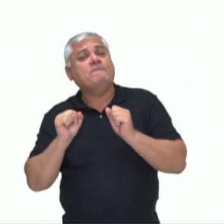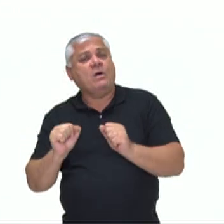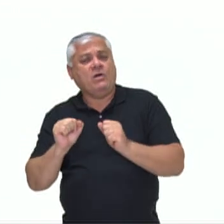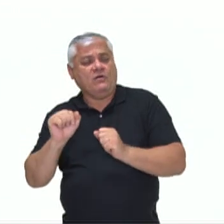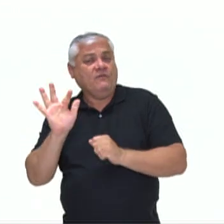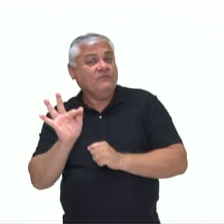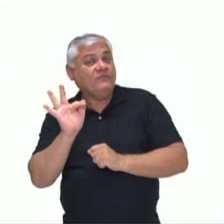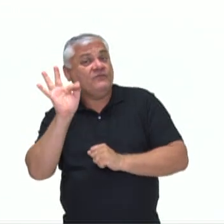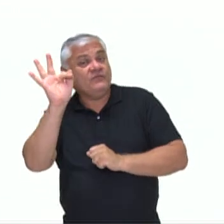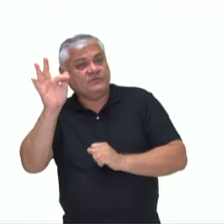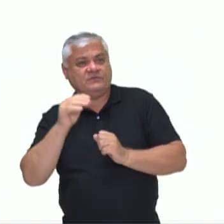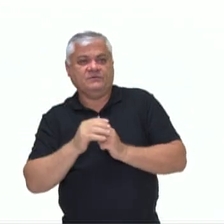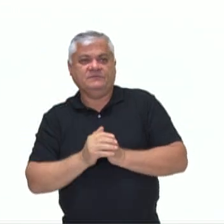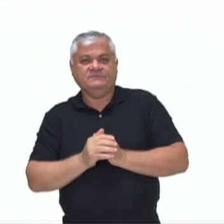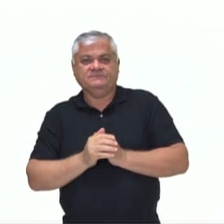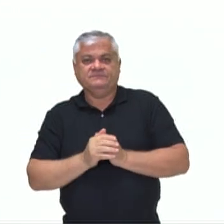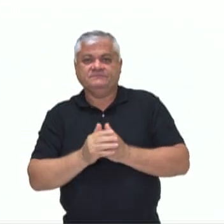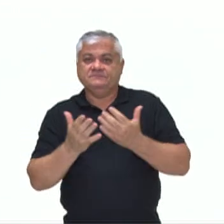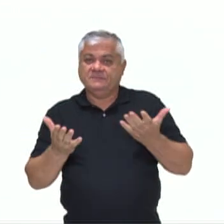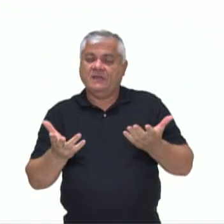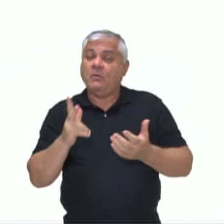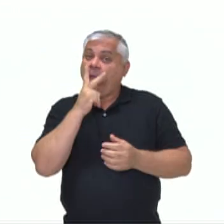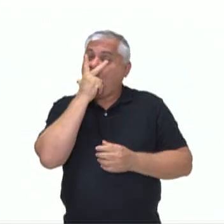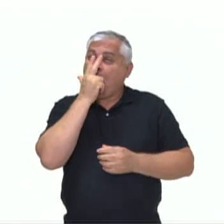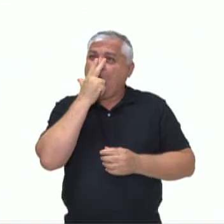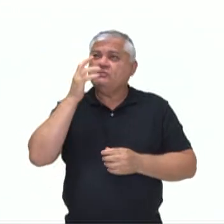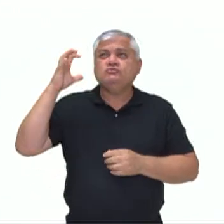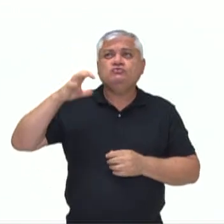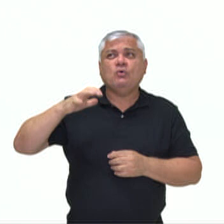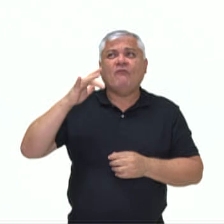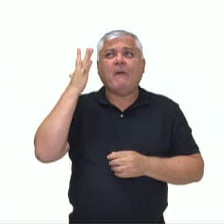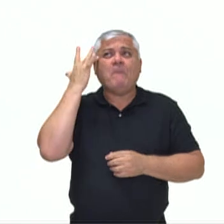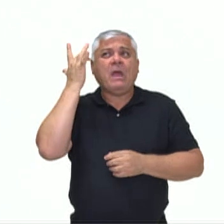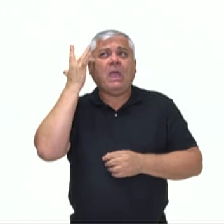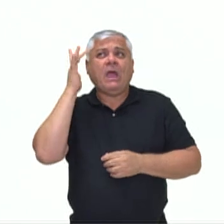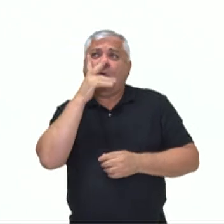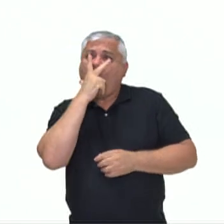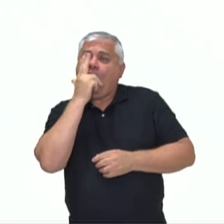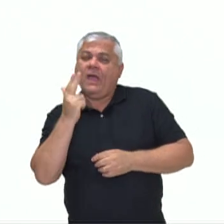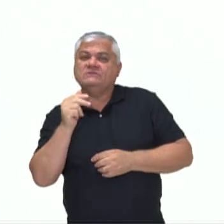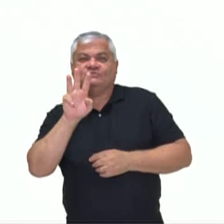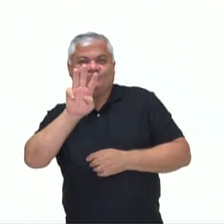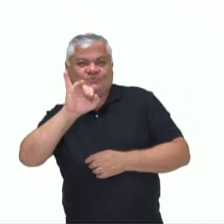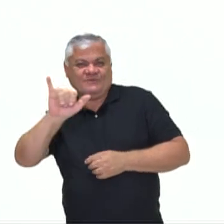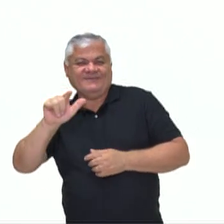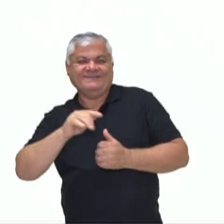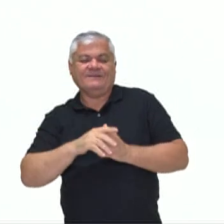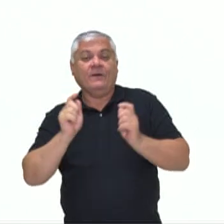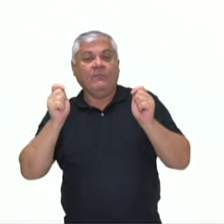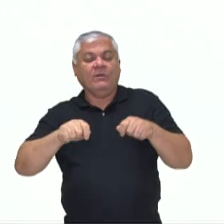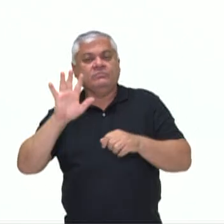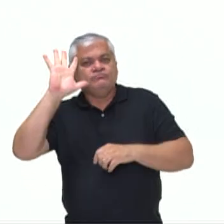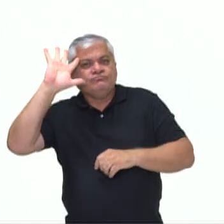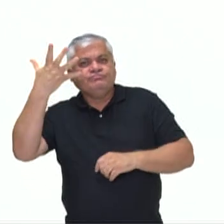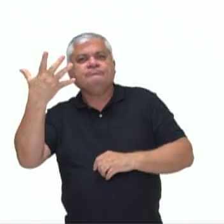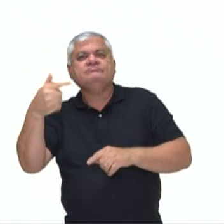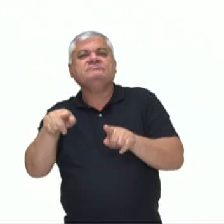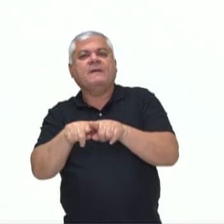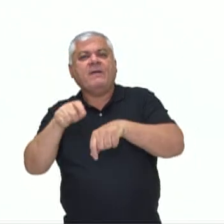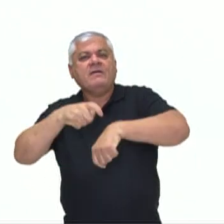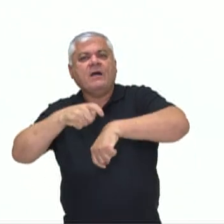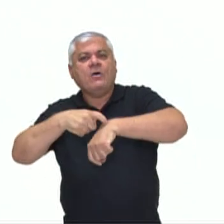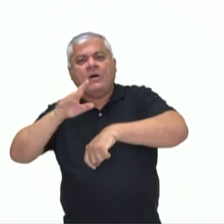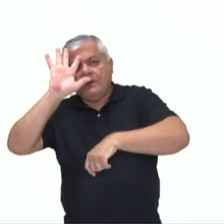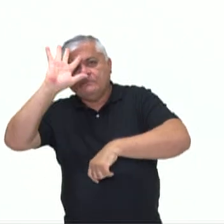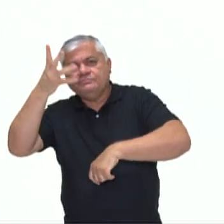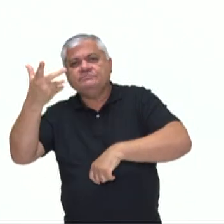think it will rain tomorrow. Acho que vai chover amanhã. Pode ser utilizado para decisões rápidas tomadas no momento. I